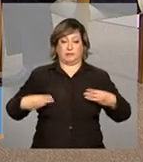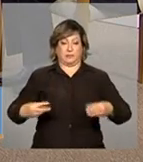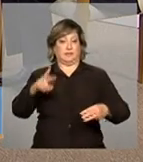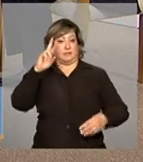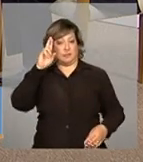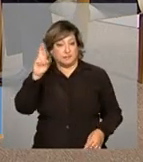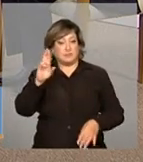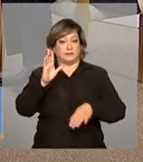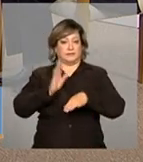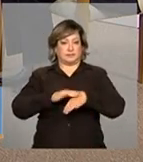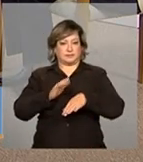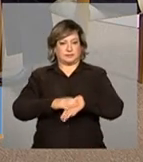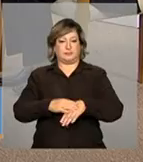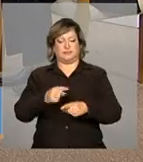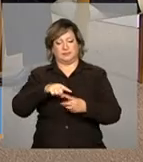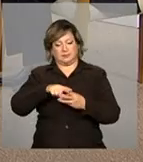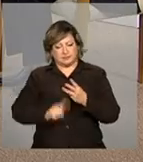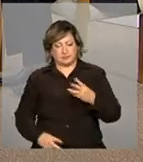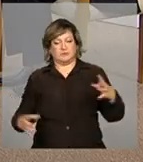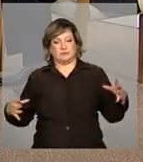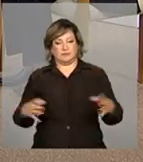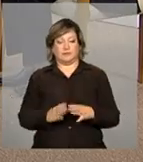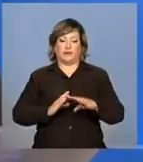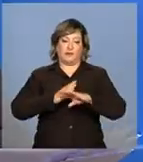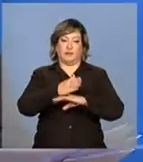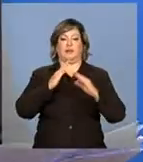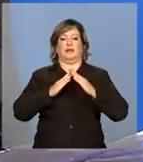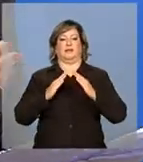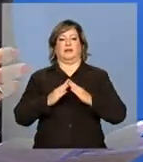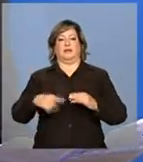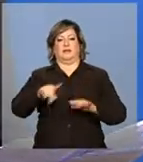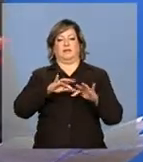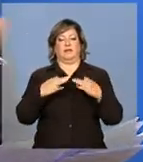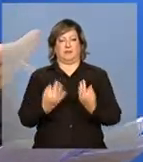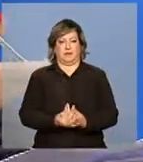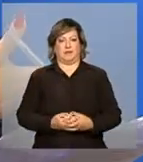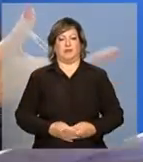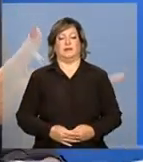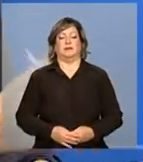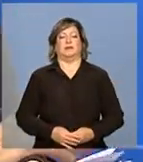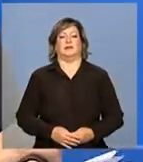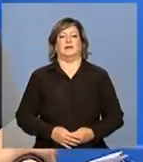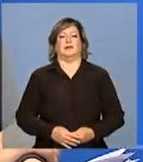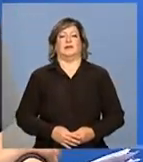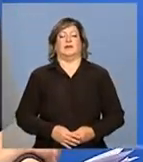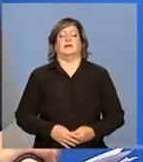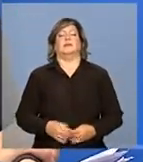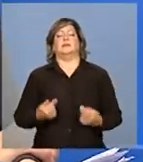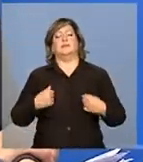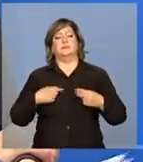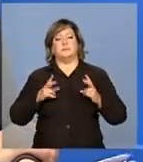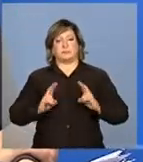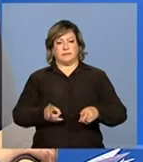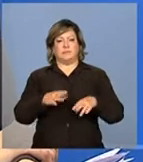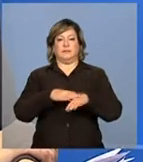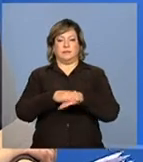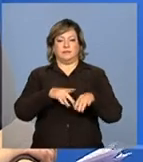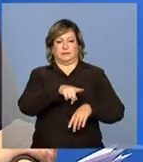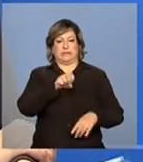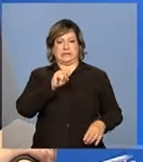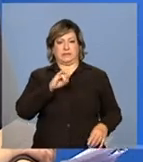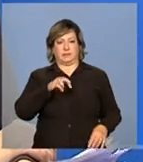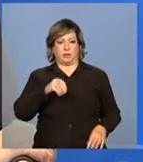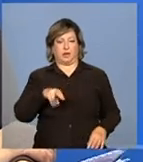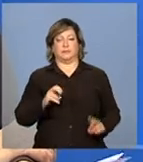é de responsabilidade dos três entes é voz de Ah eu sempre converso com a Simone tem muita oportunidade de estar com ela aqui